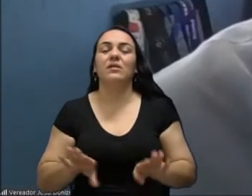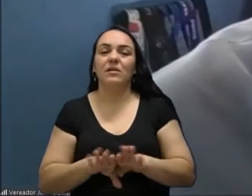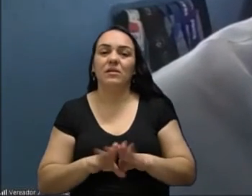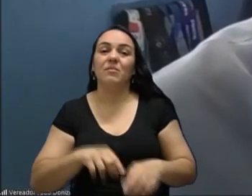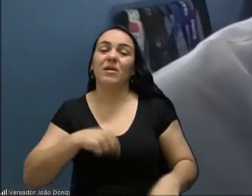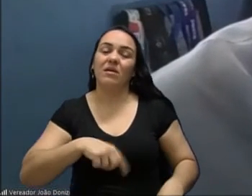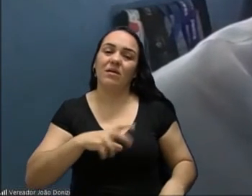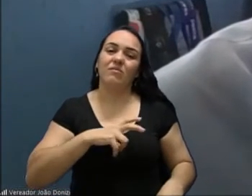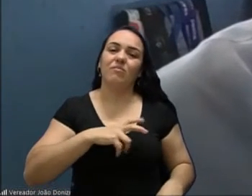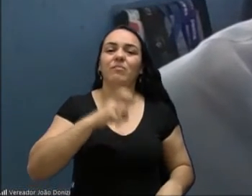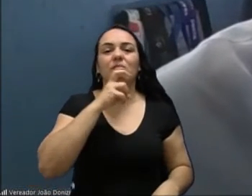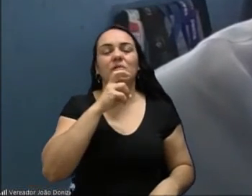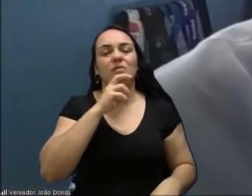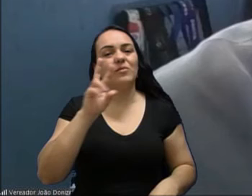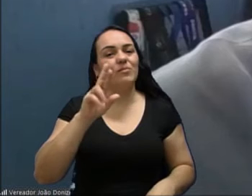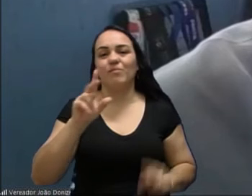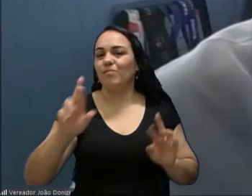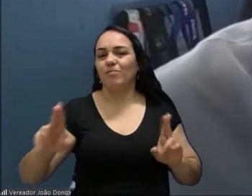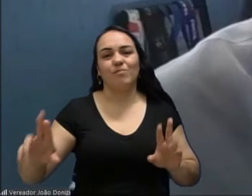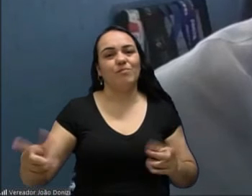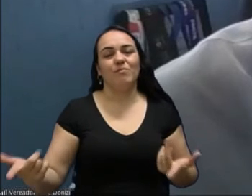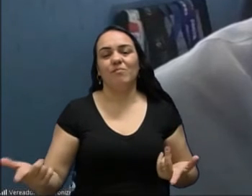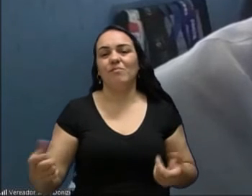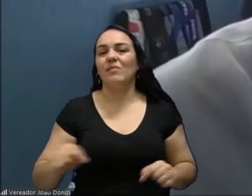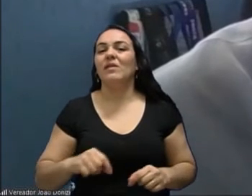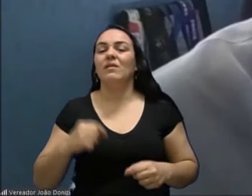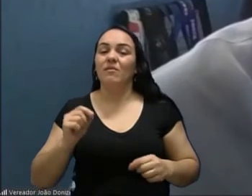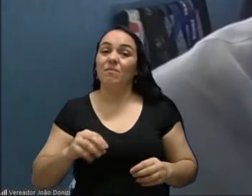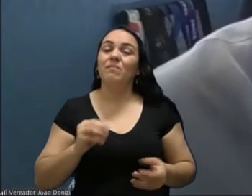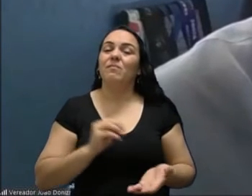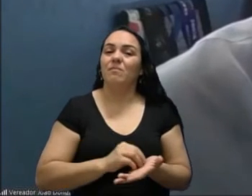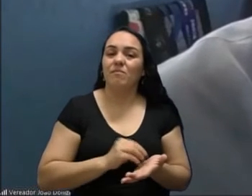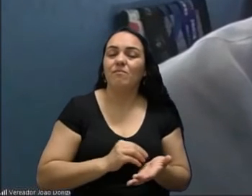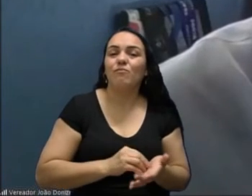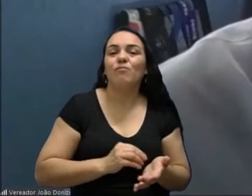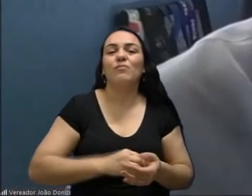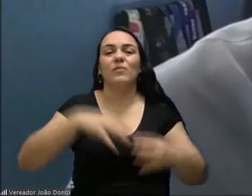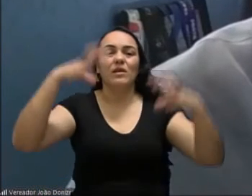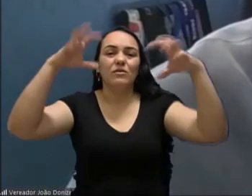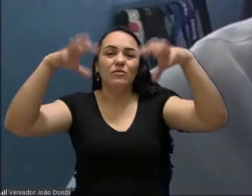aqui em Sorocaba não é diferente nós estamos aí com uma falta de chuva já há algumas boas semanas